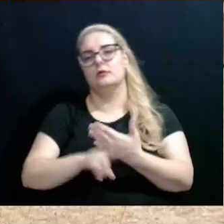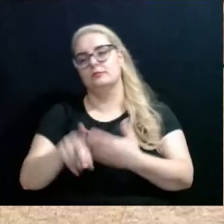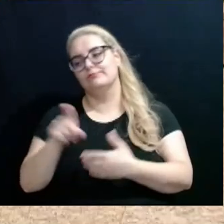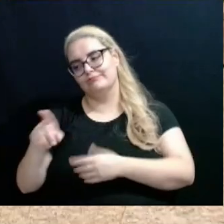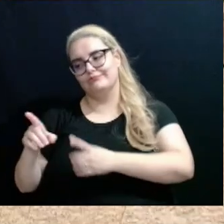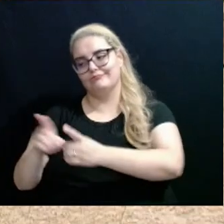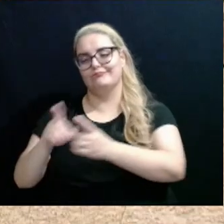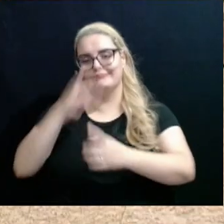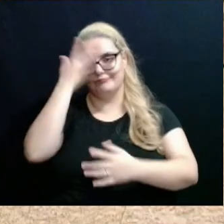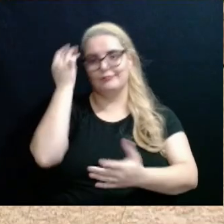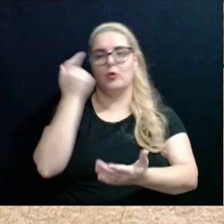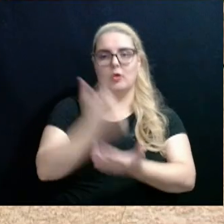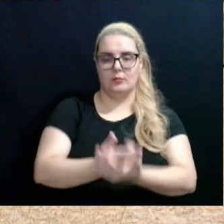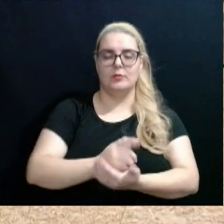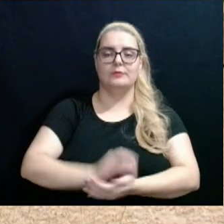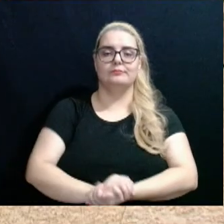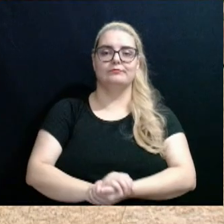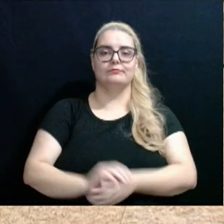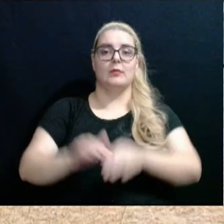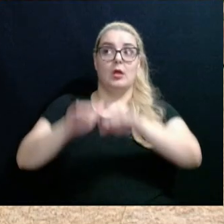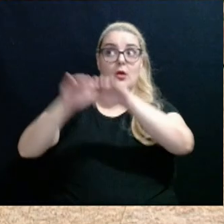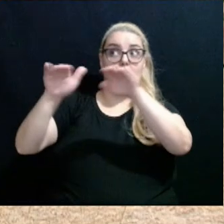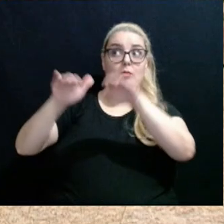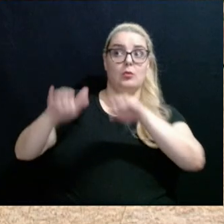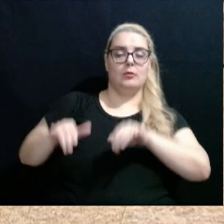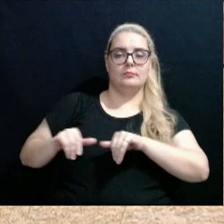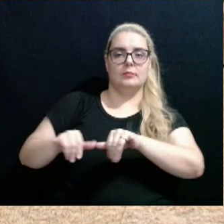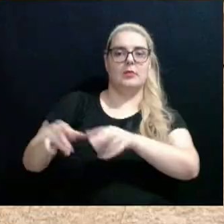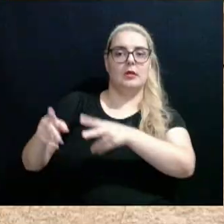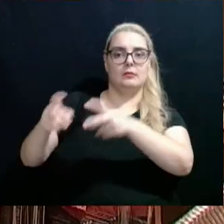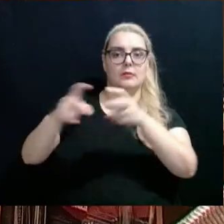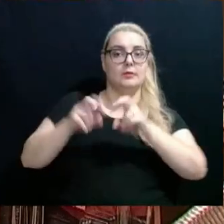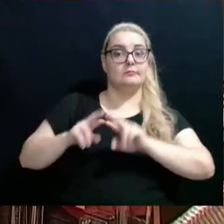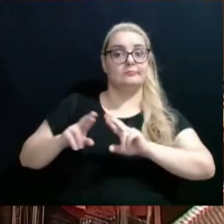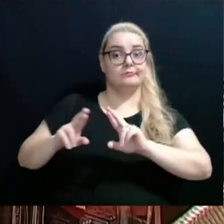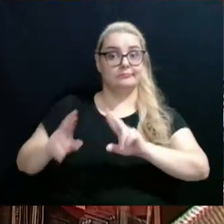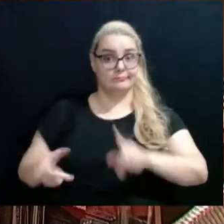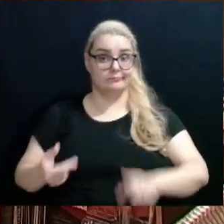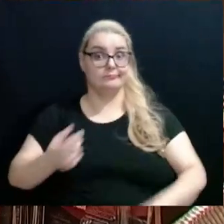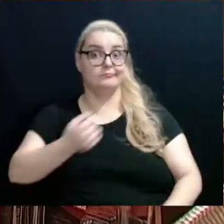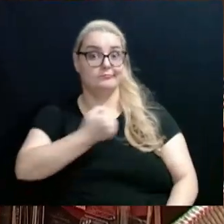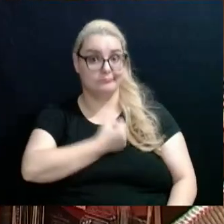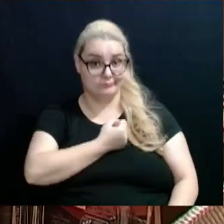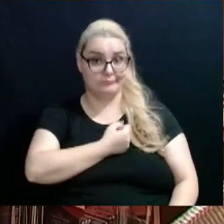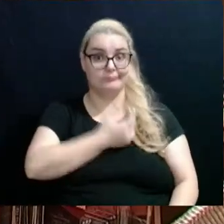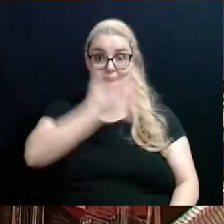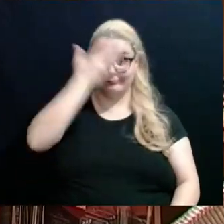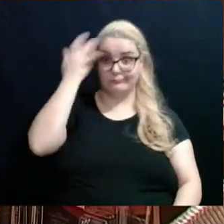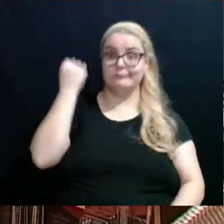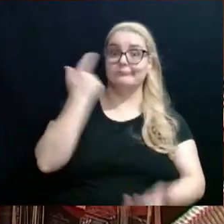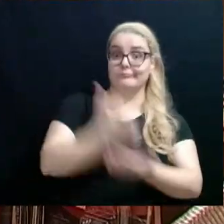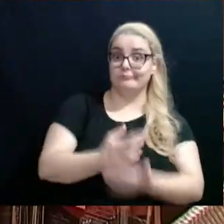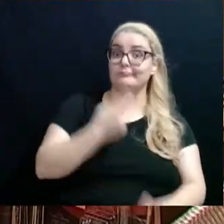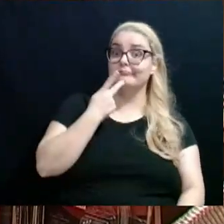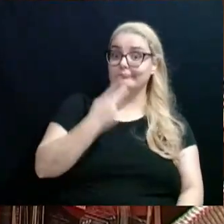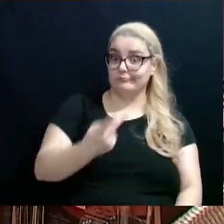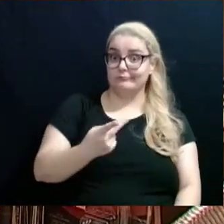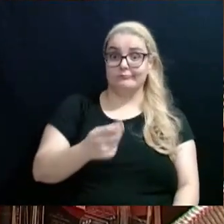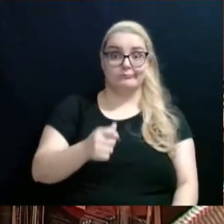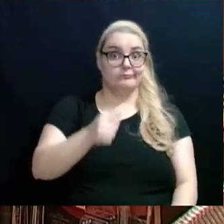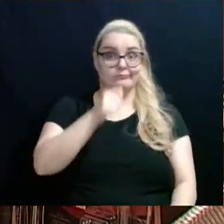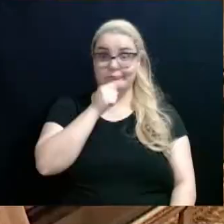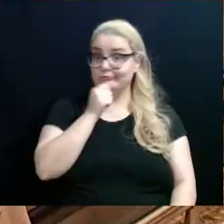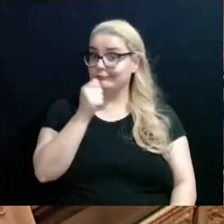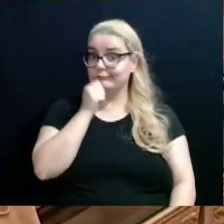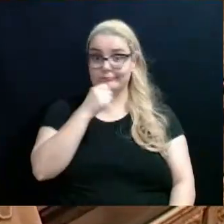consumidor. E nas prateleiras a percepção é diferente dos números. Consumidores afirmam que ainda não sentiram diferença